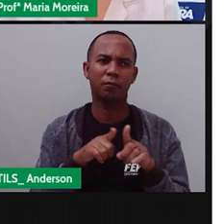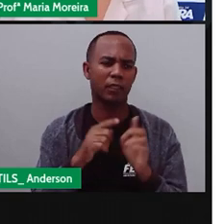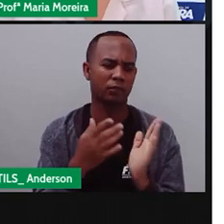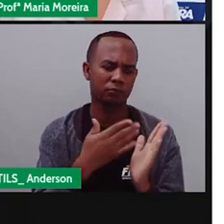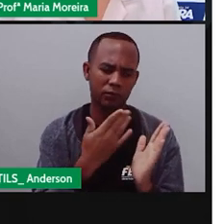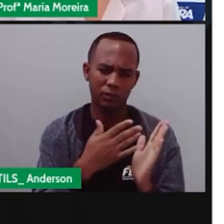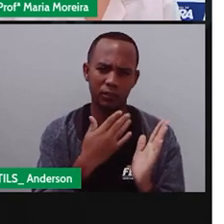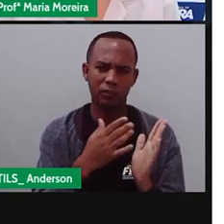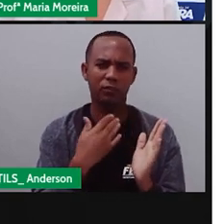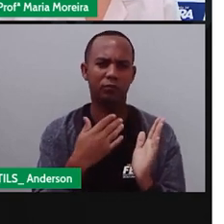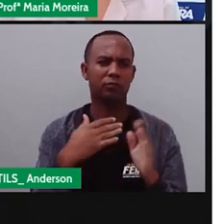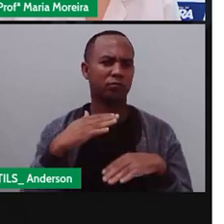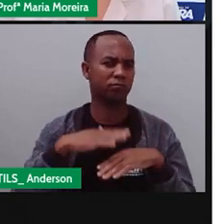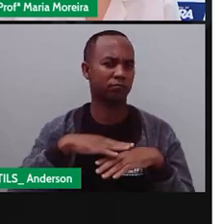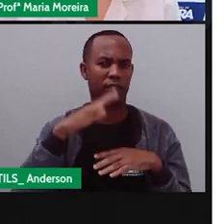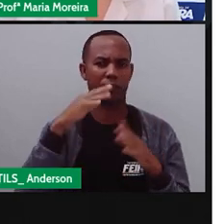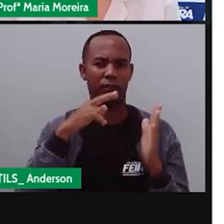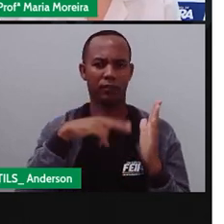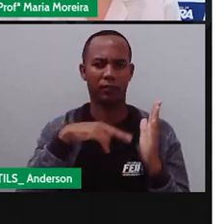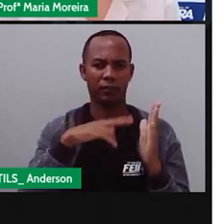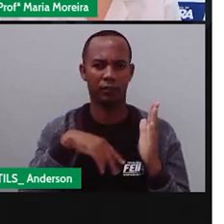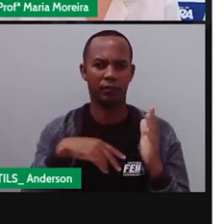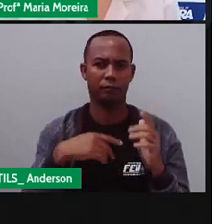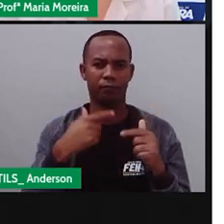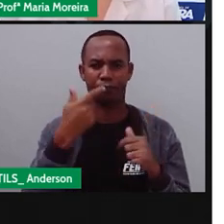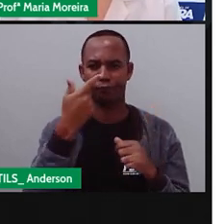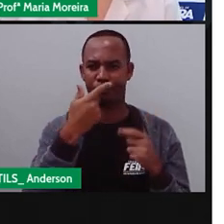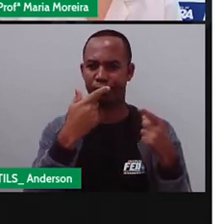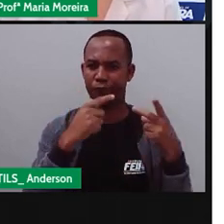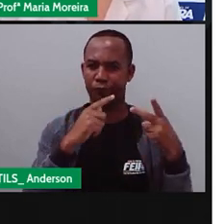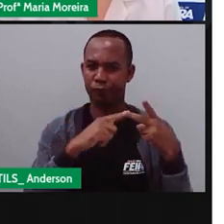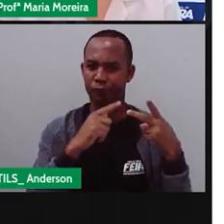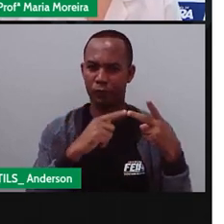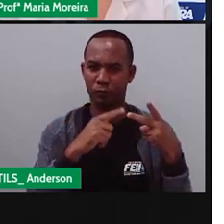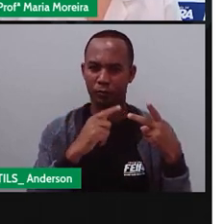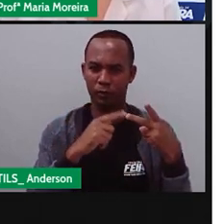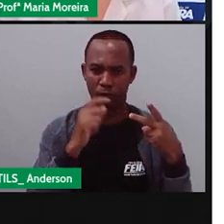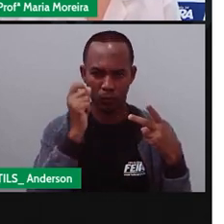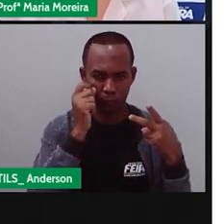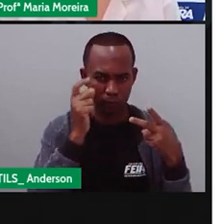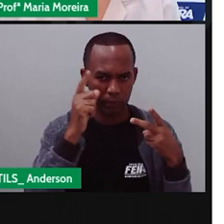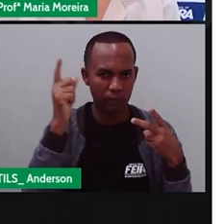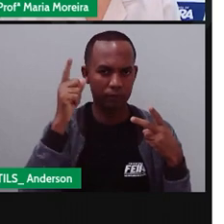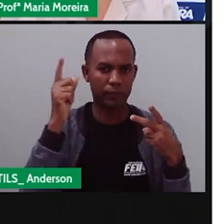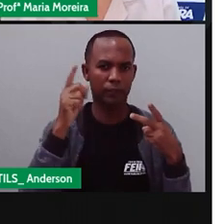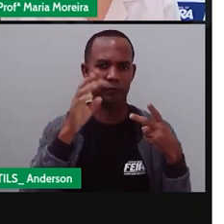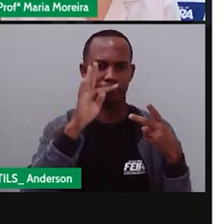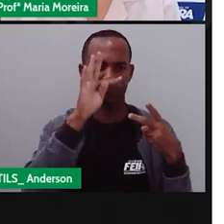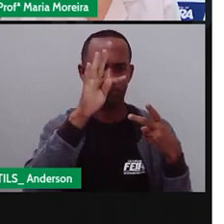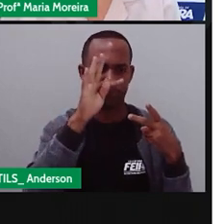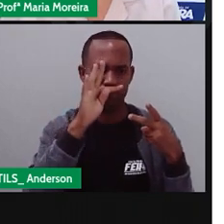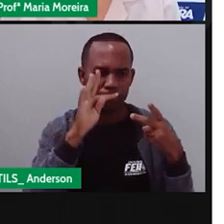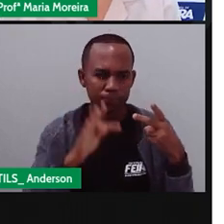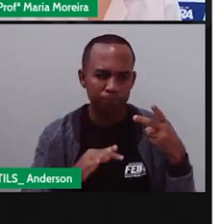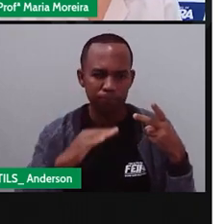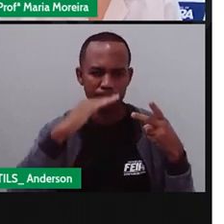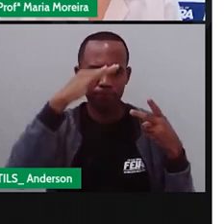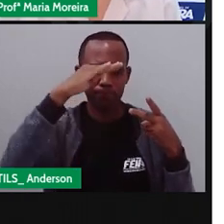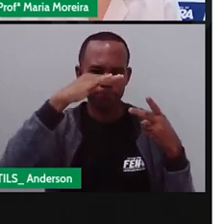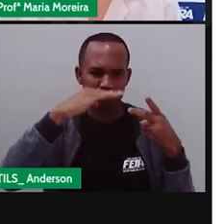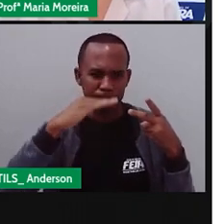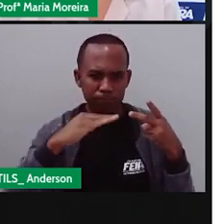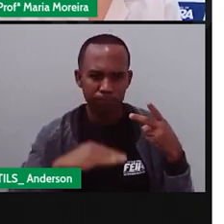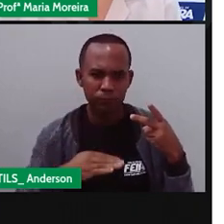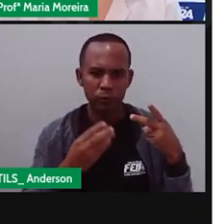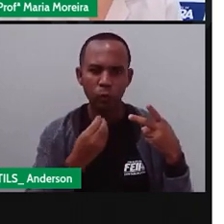Então, leiam mais. Item 2, dica 2. Fique atento à estrutura do parágrafo, não é isso? Quando